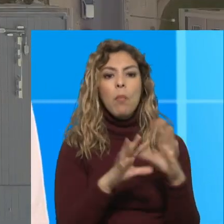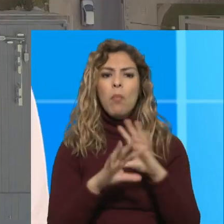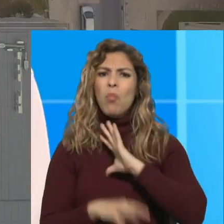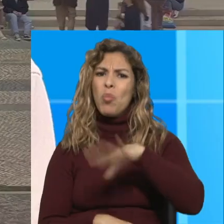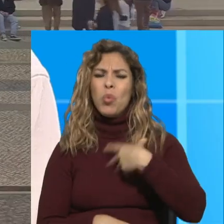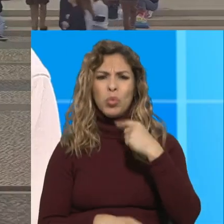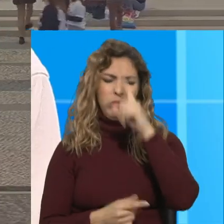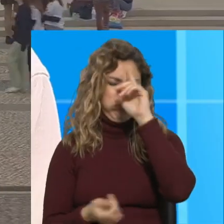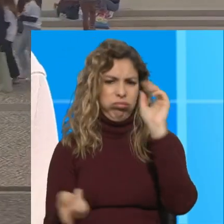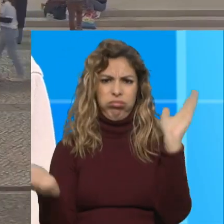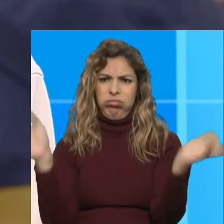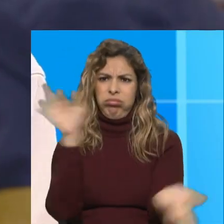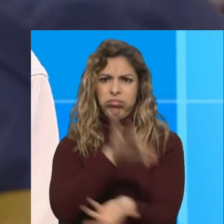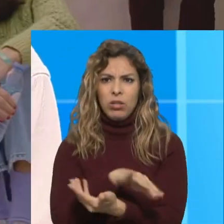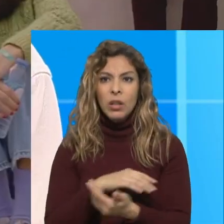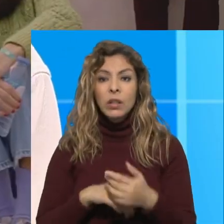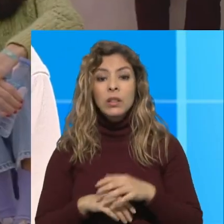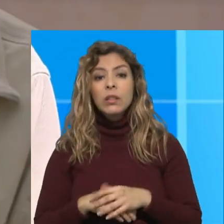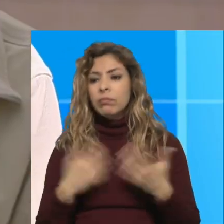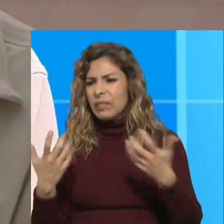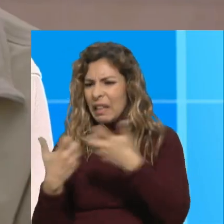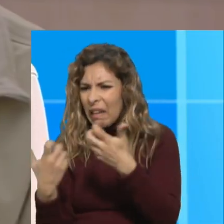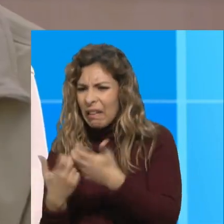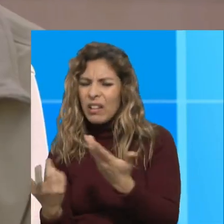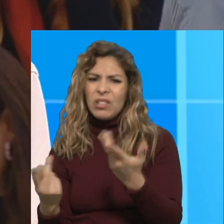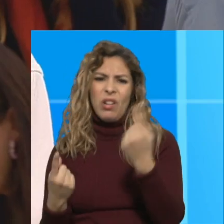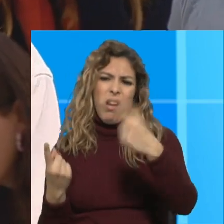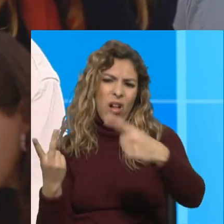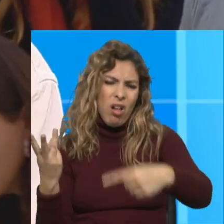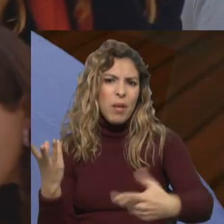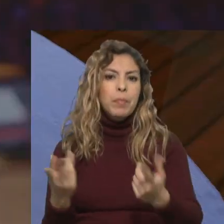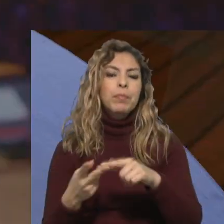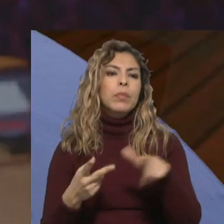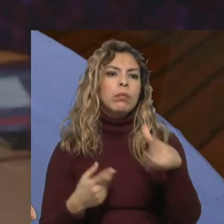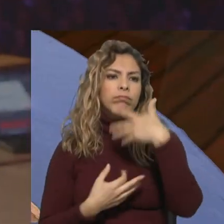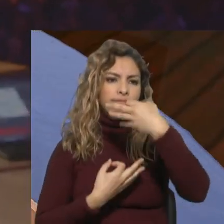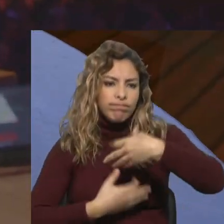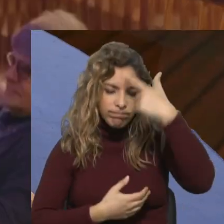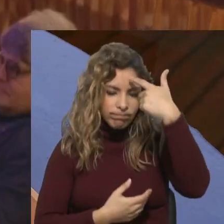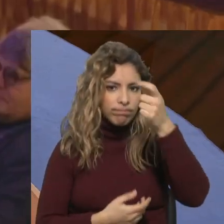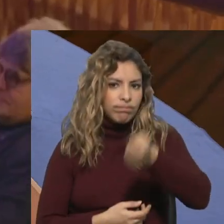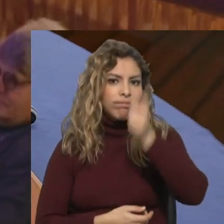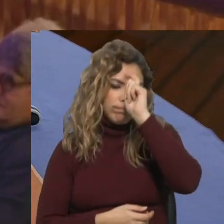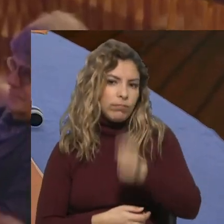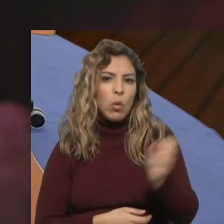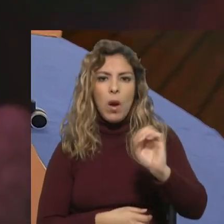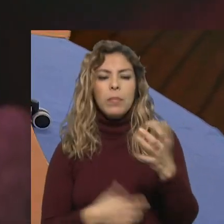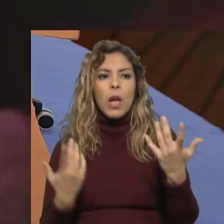avesso. As guerras que temos, a falta de bom senso, a falta de capacidade de encontrar